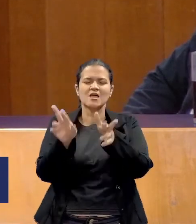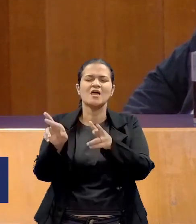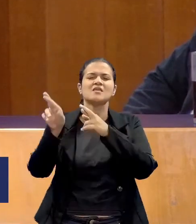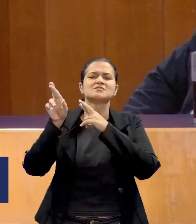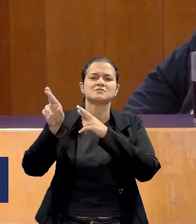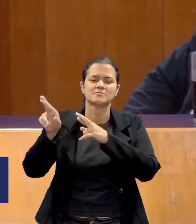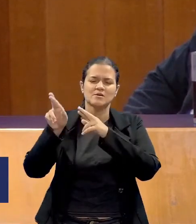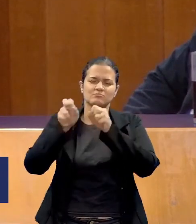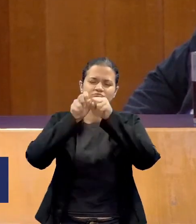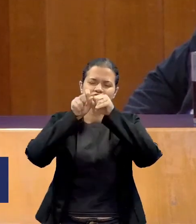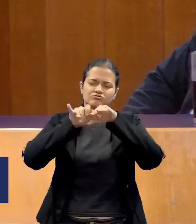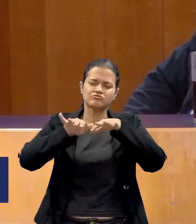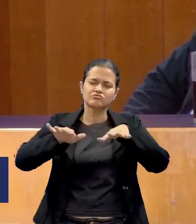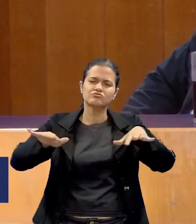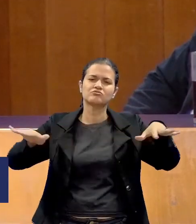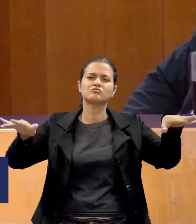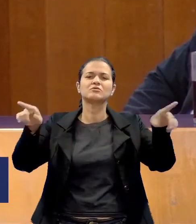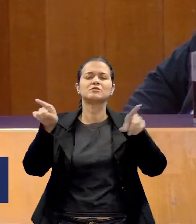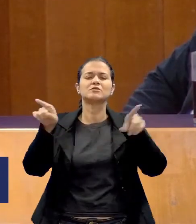esperança,